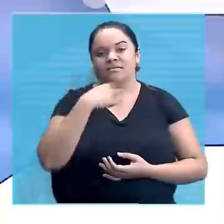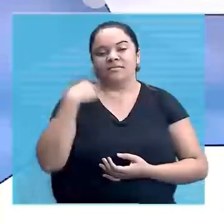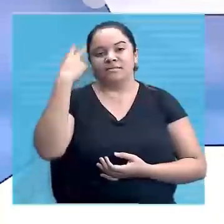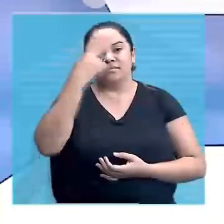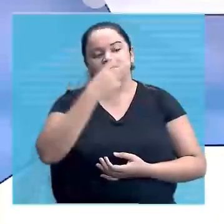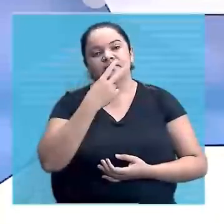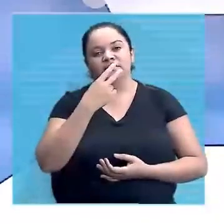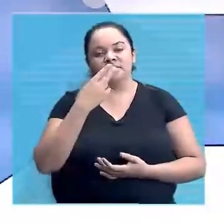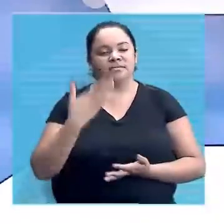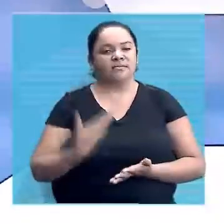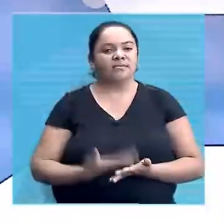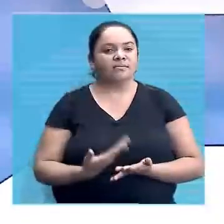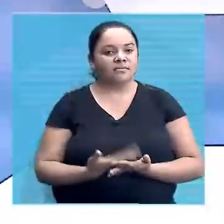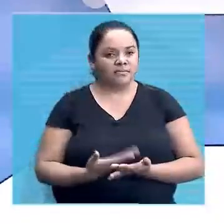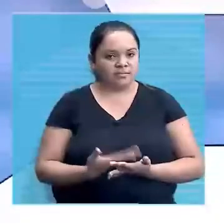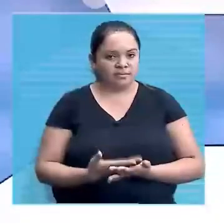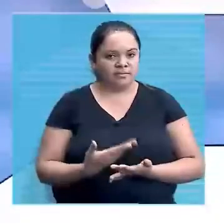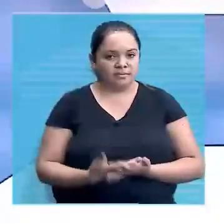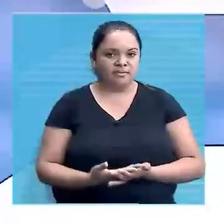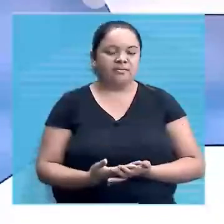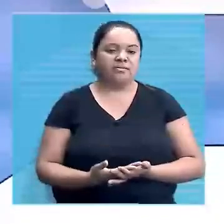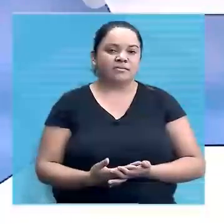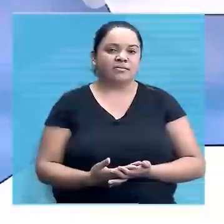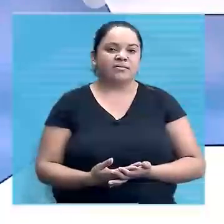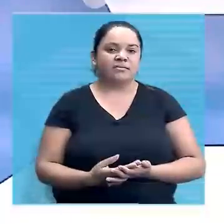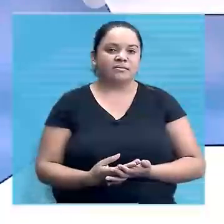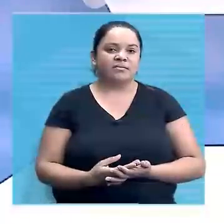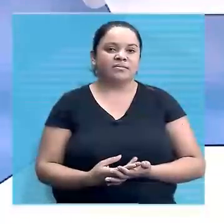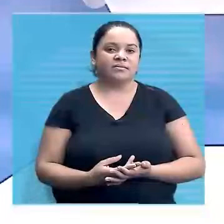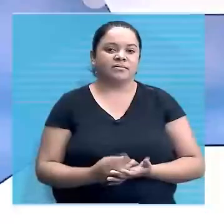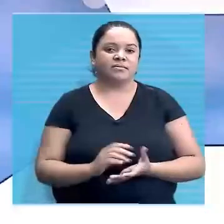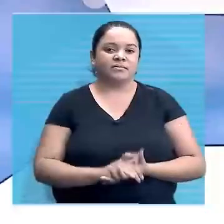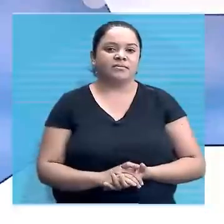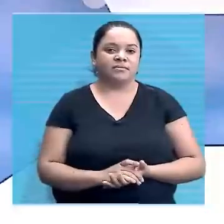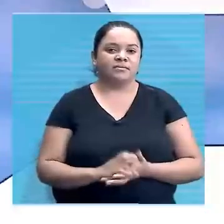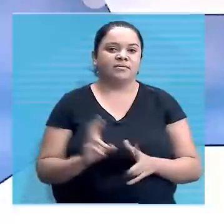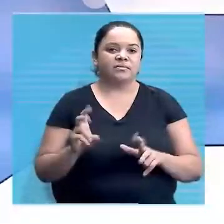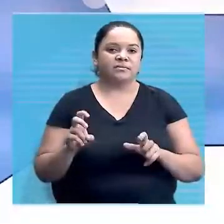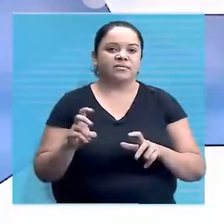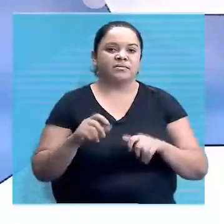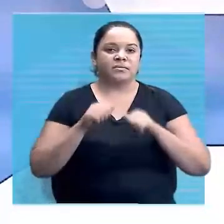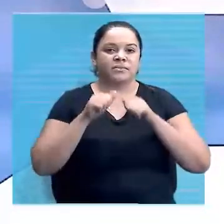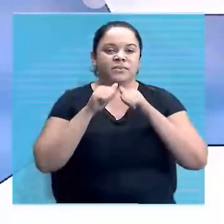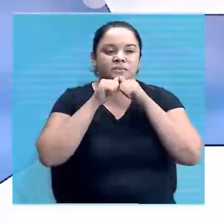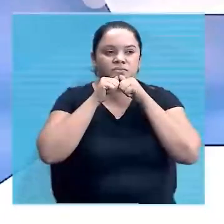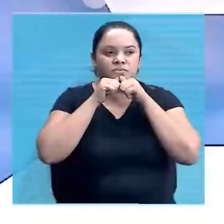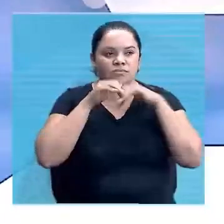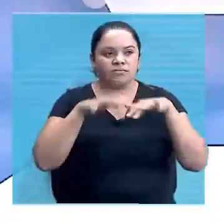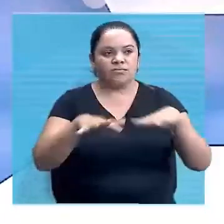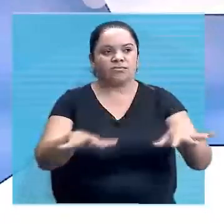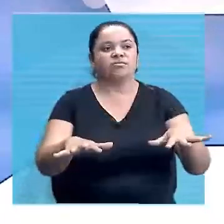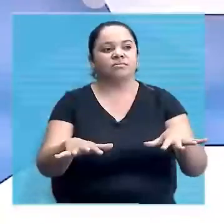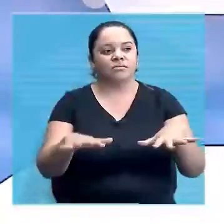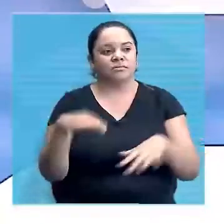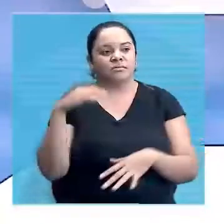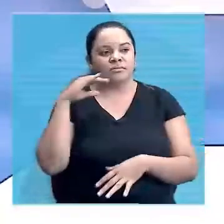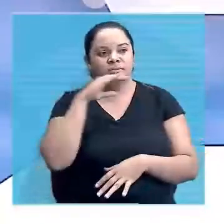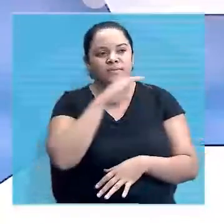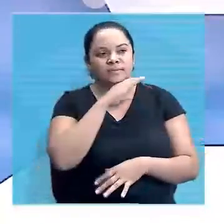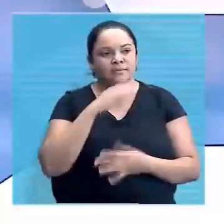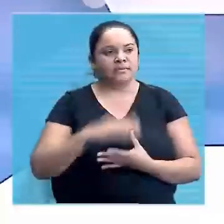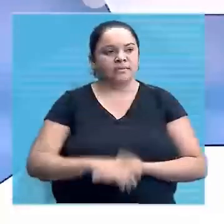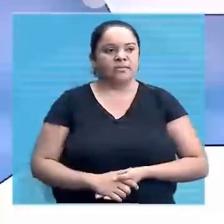trabalhar ainda mais com os processos de propagação de calor. Beleza? Então, na nossa aula de